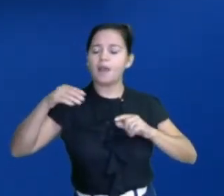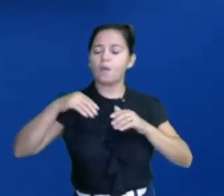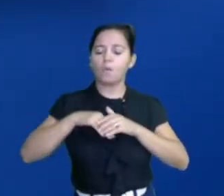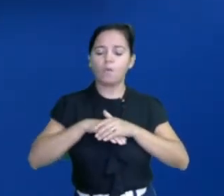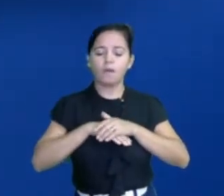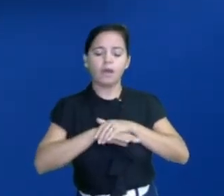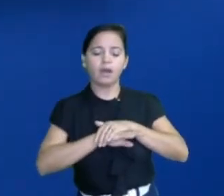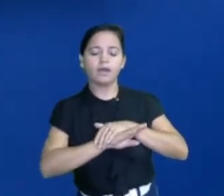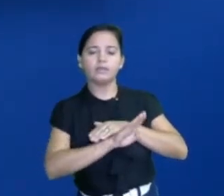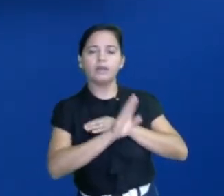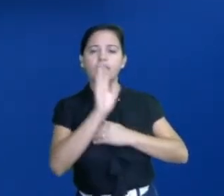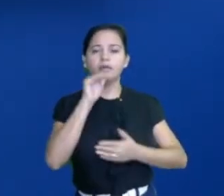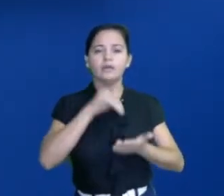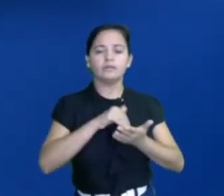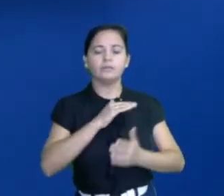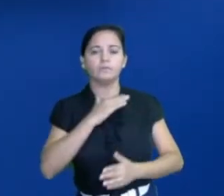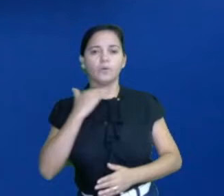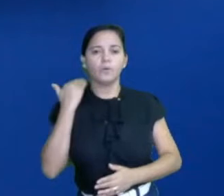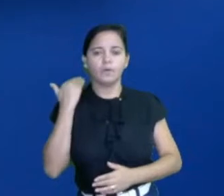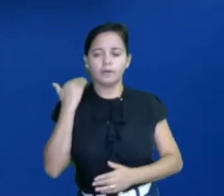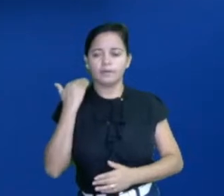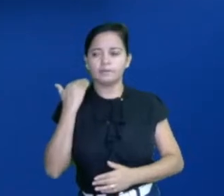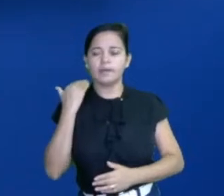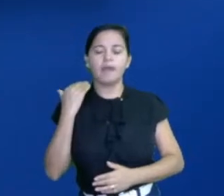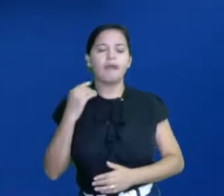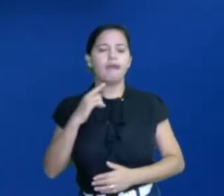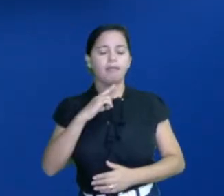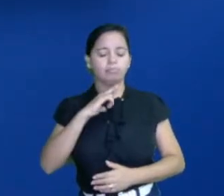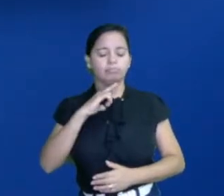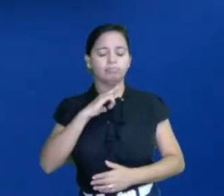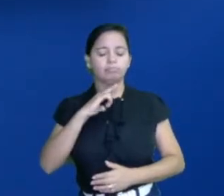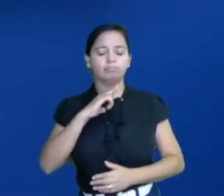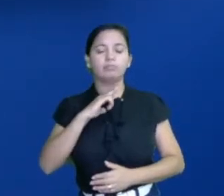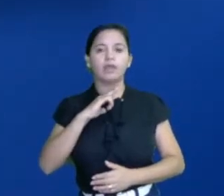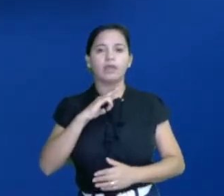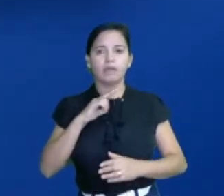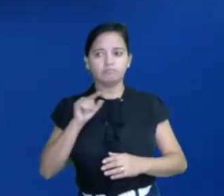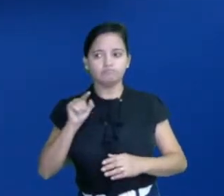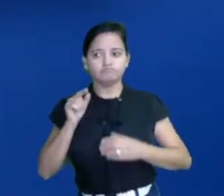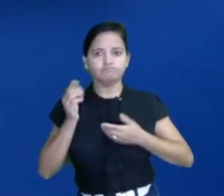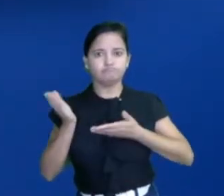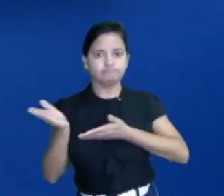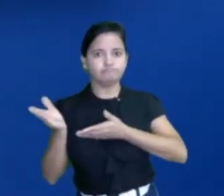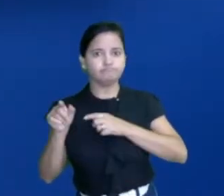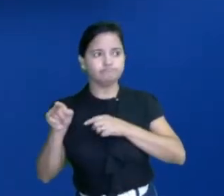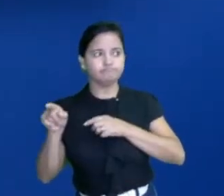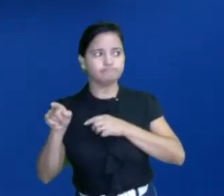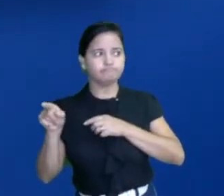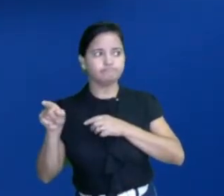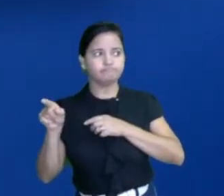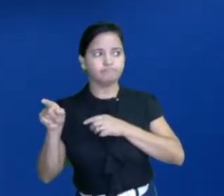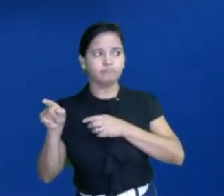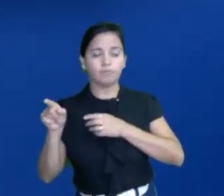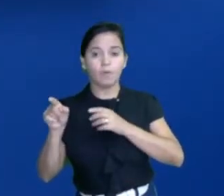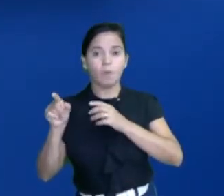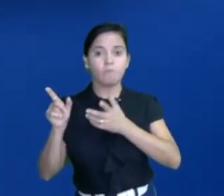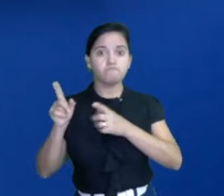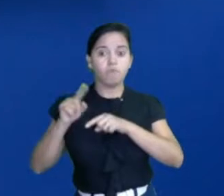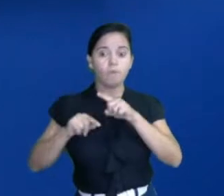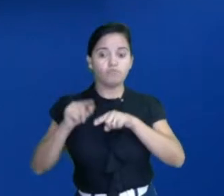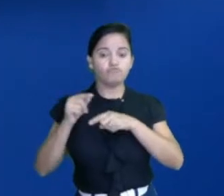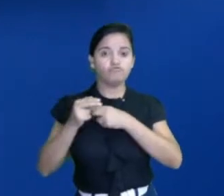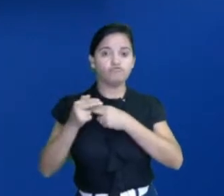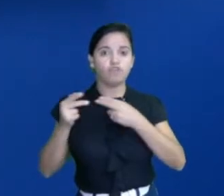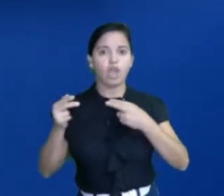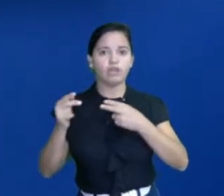dia de sua morte. Então, era uma herança, era um objeto que guardava uma história, era um